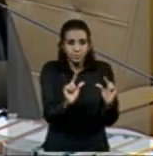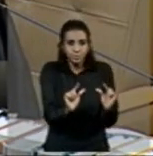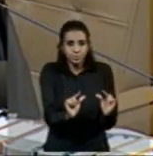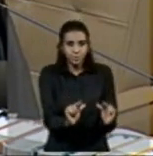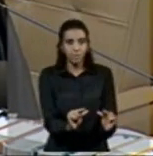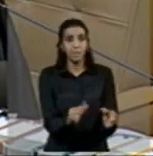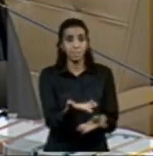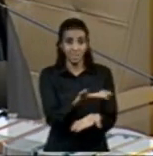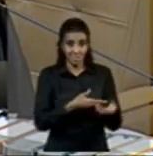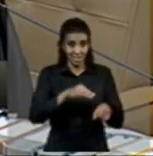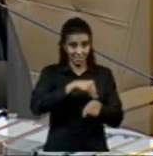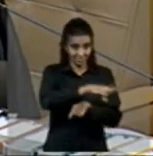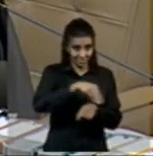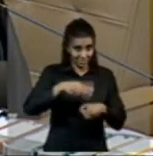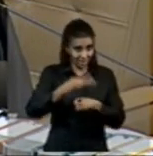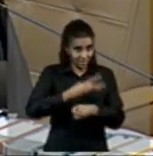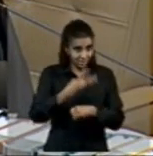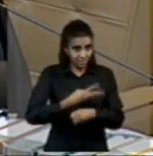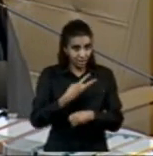na relação terceirizada